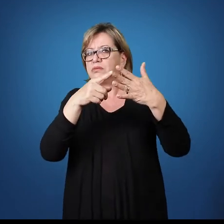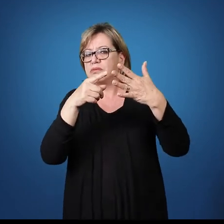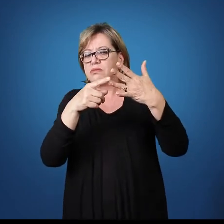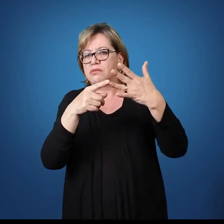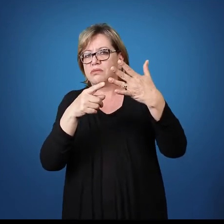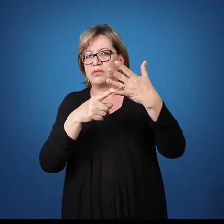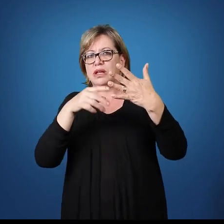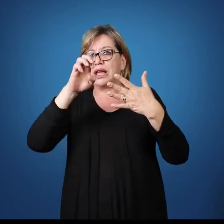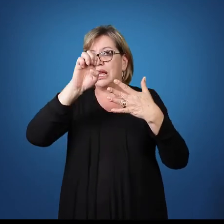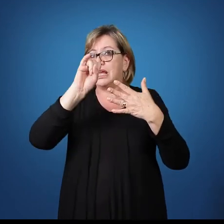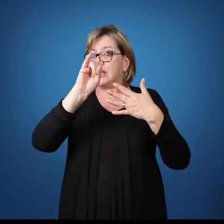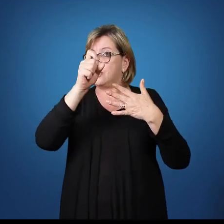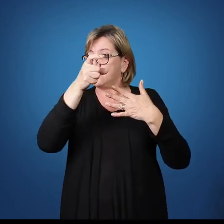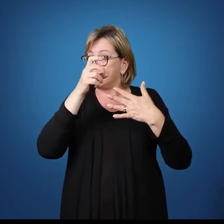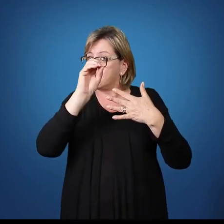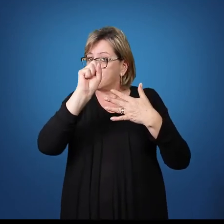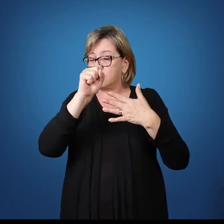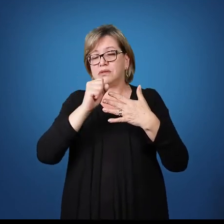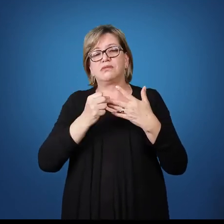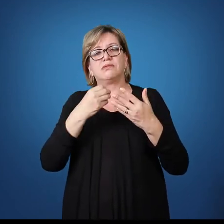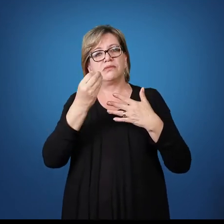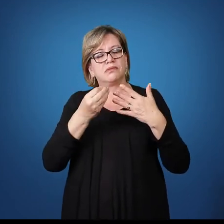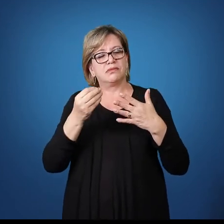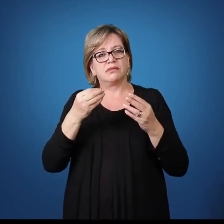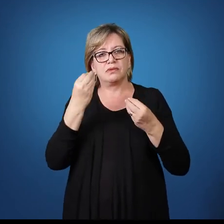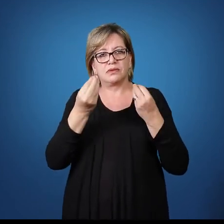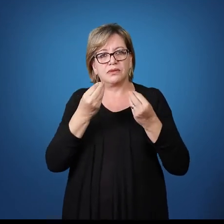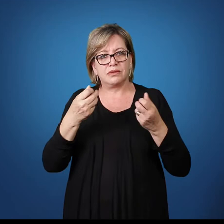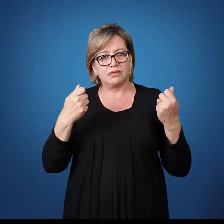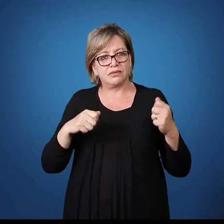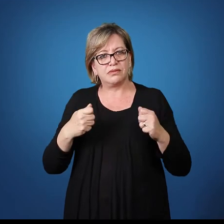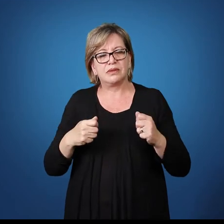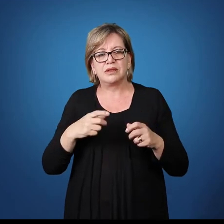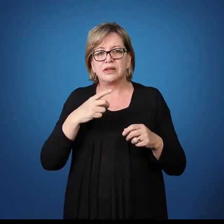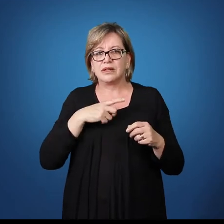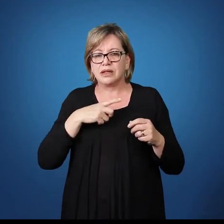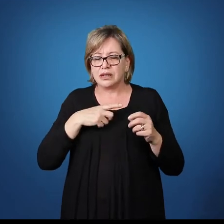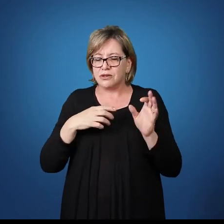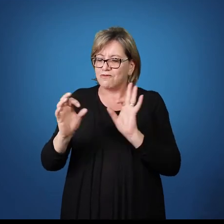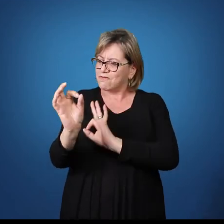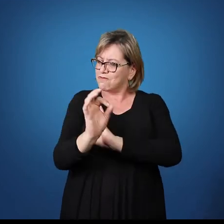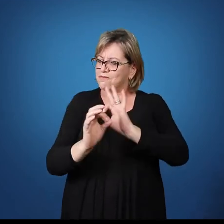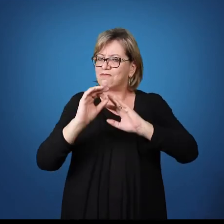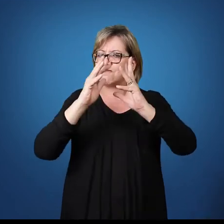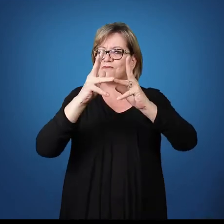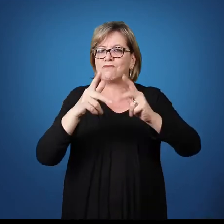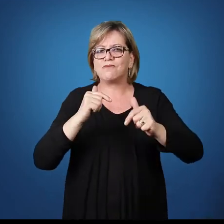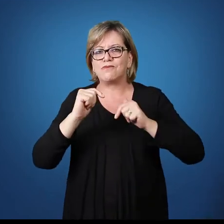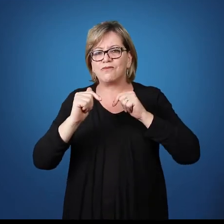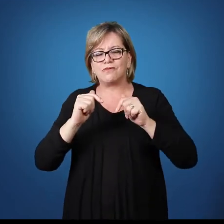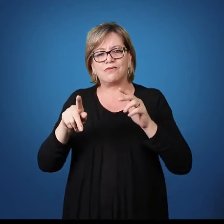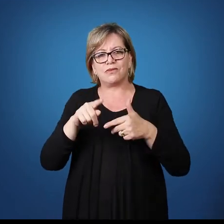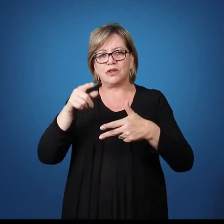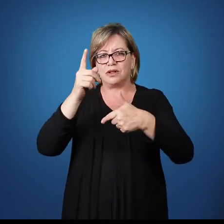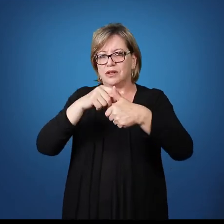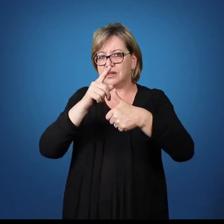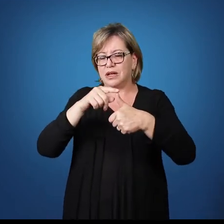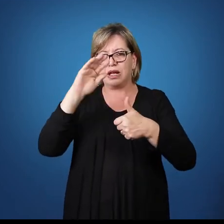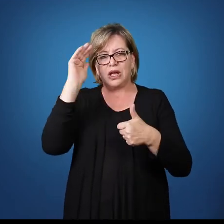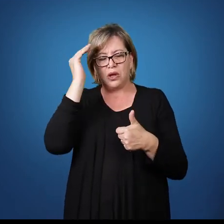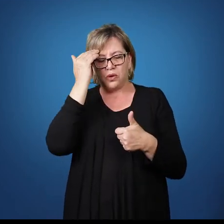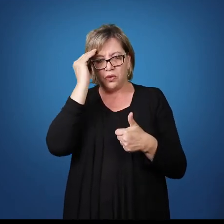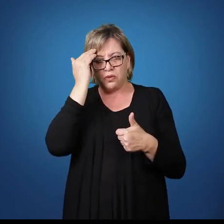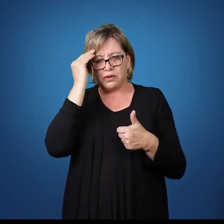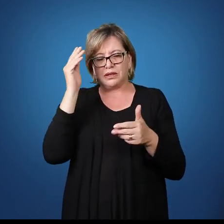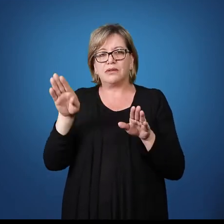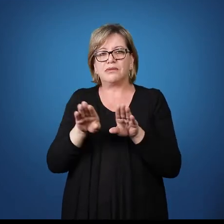da língua oral e da língua escrita. Esses eixos, eles devem nortear todo o trabalho do professor. São eles, então, a compreensão